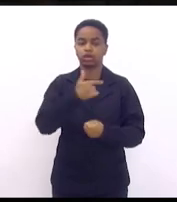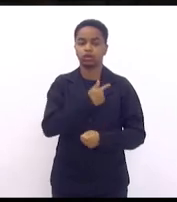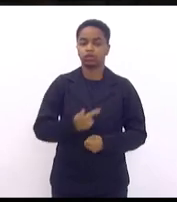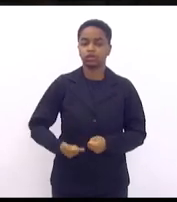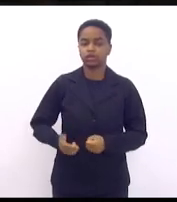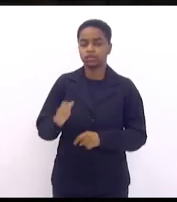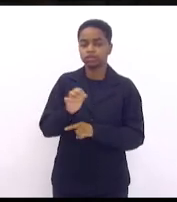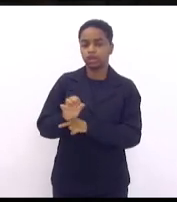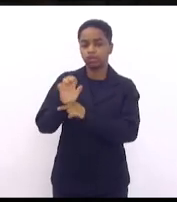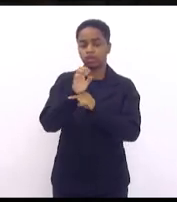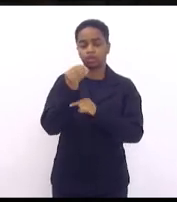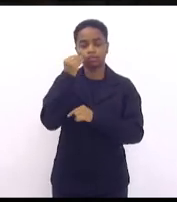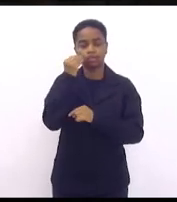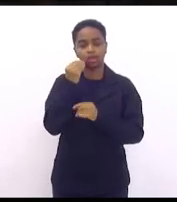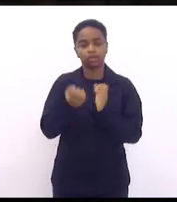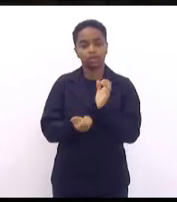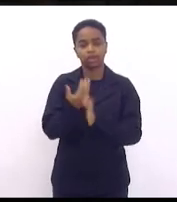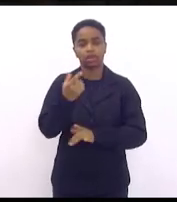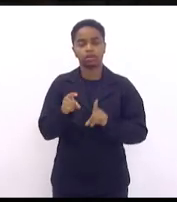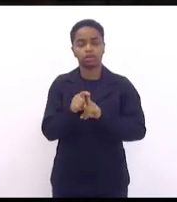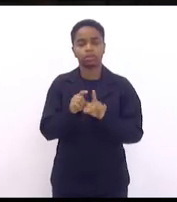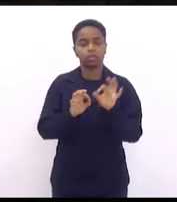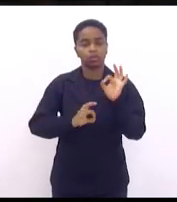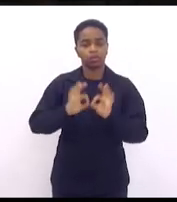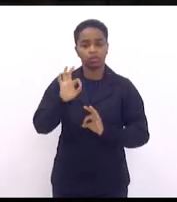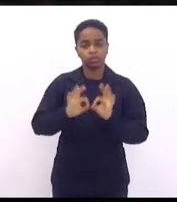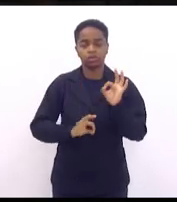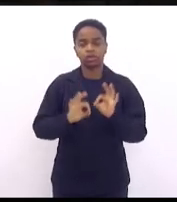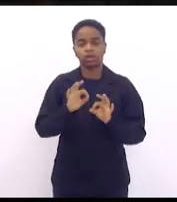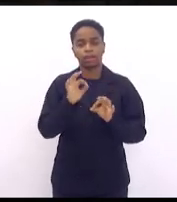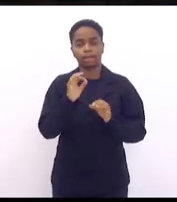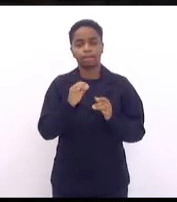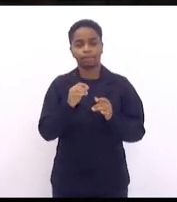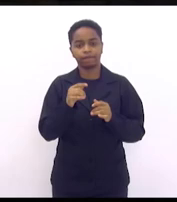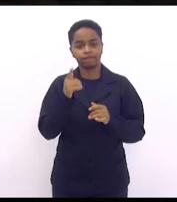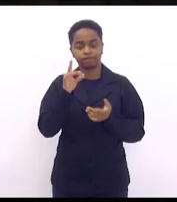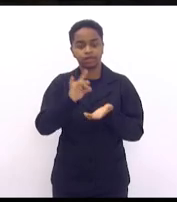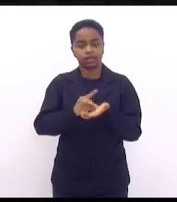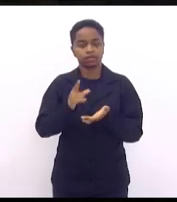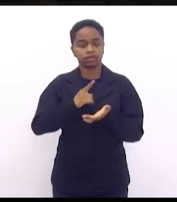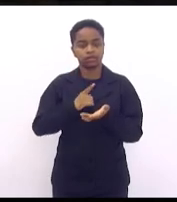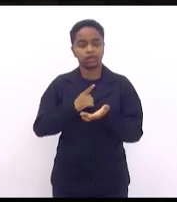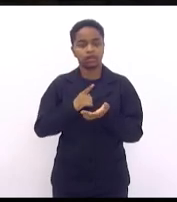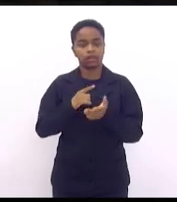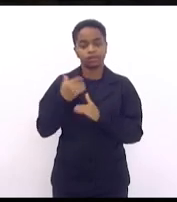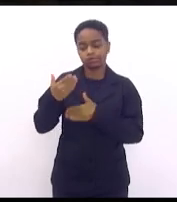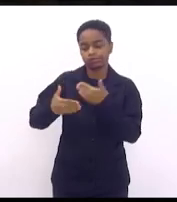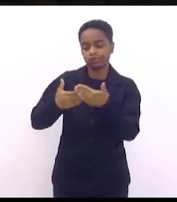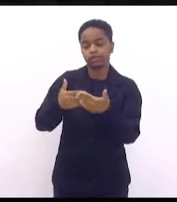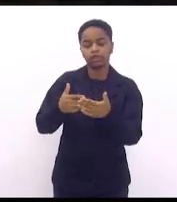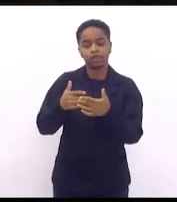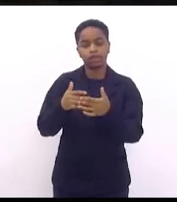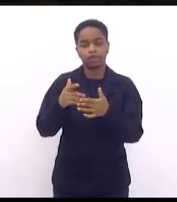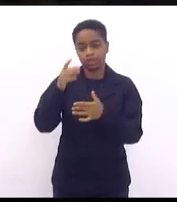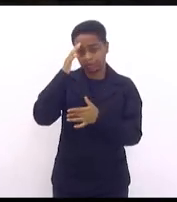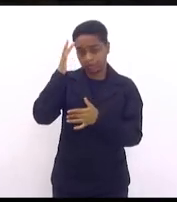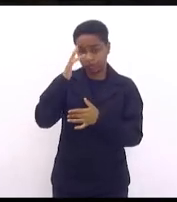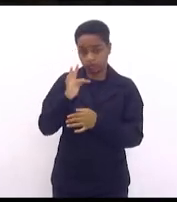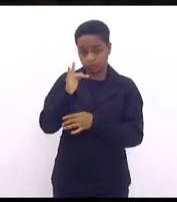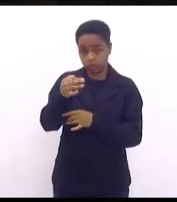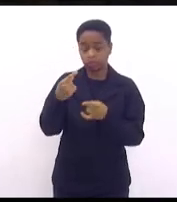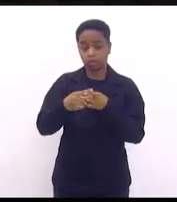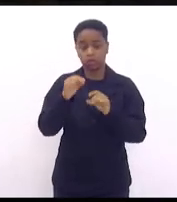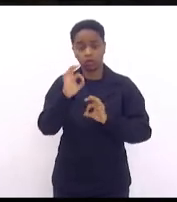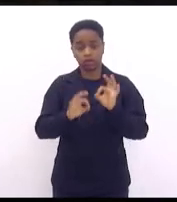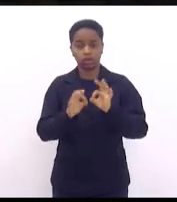em desenvolver e consolidar esse planejamento de longo prazo que vai nortear os investimentos